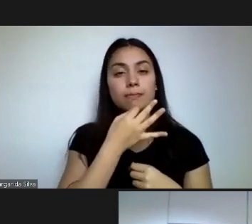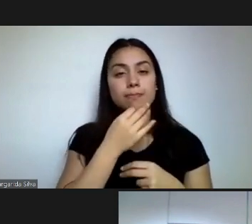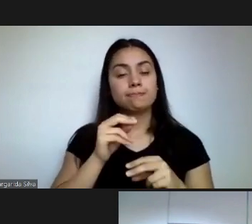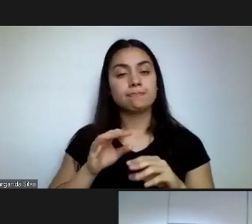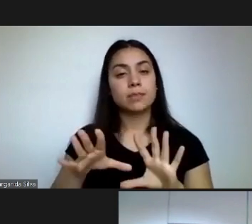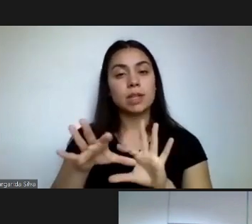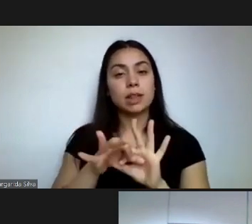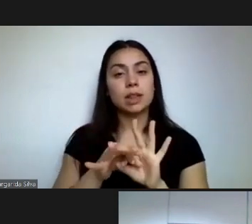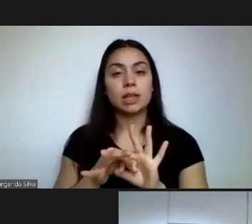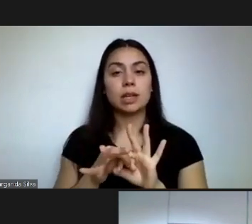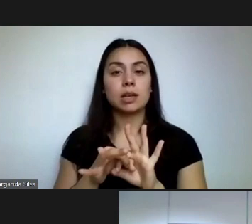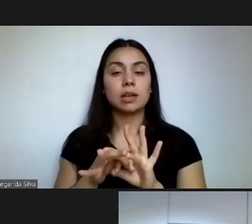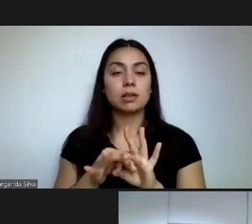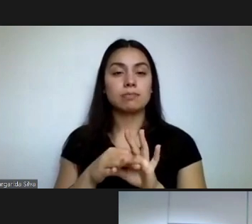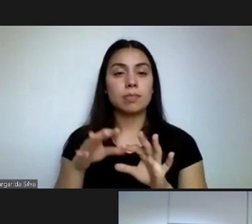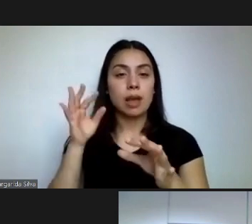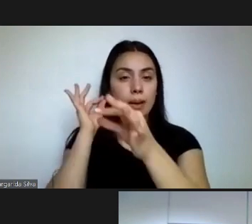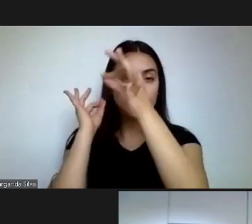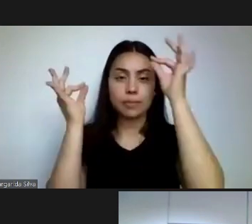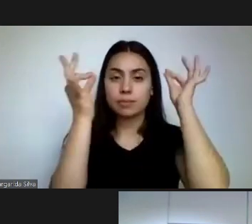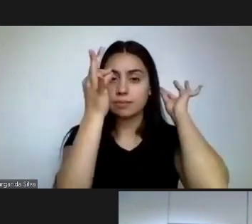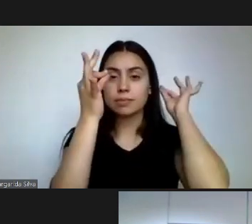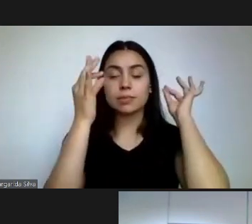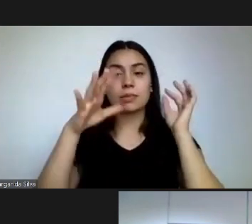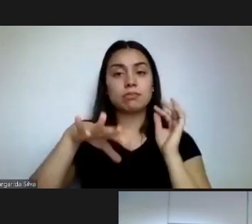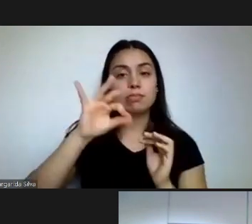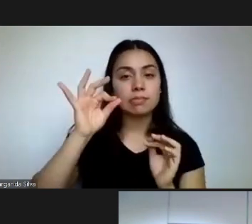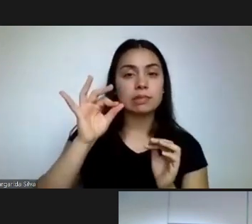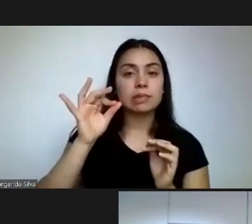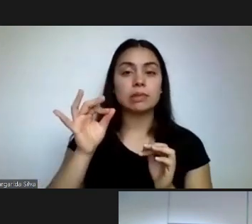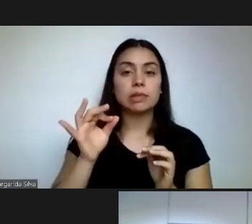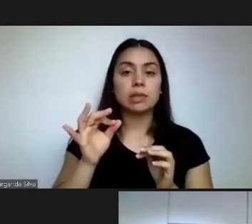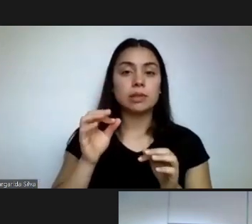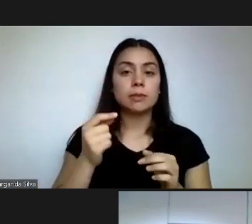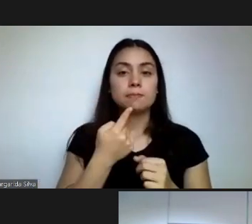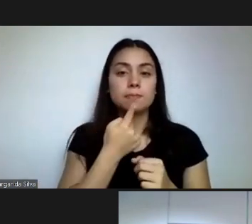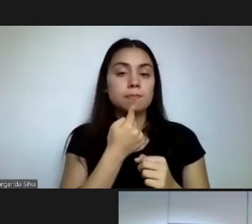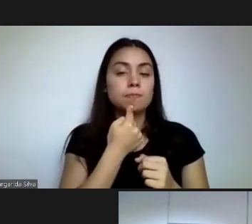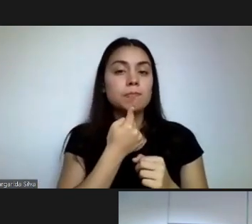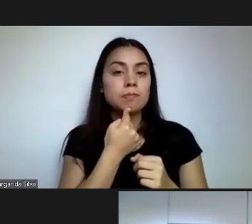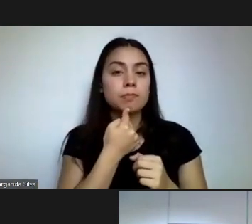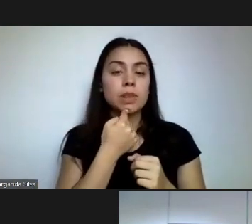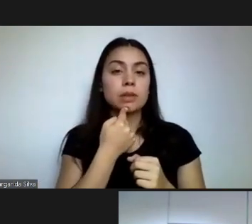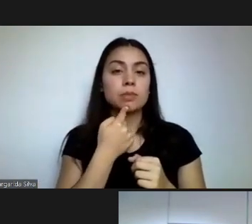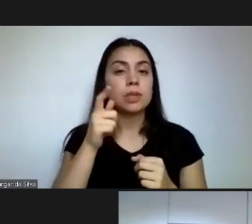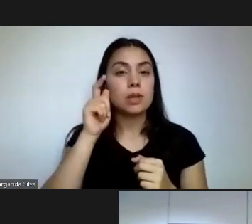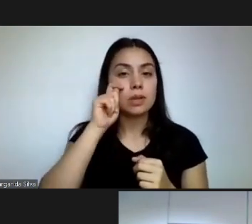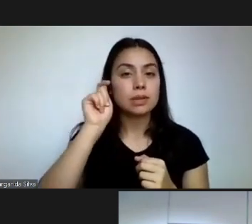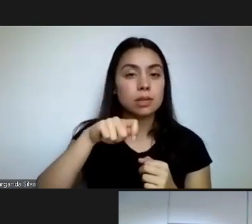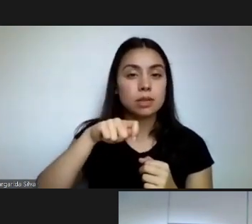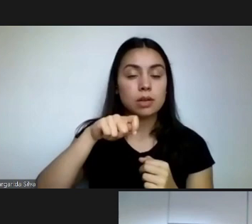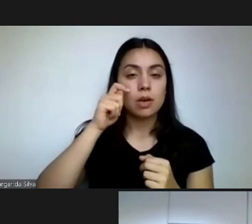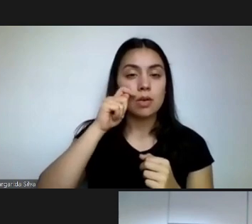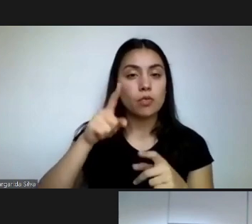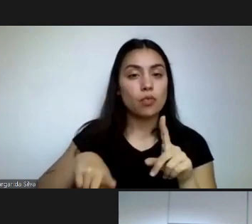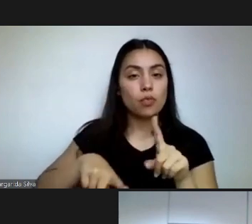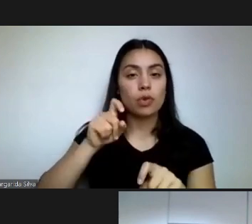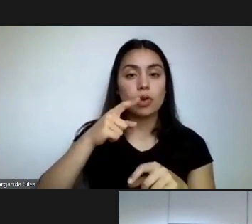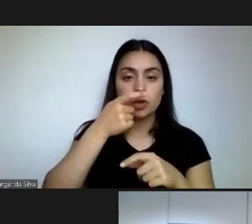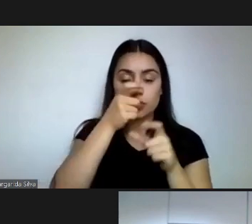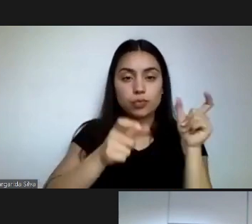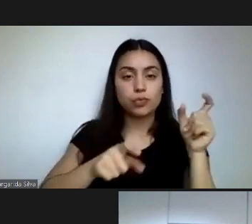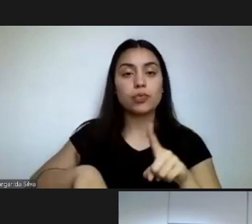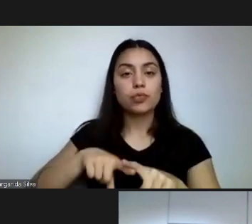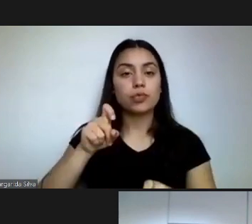empatia seletiva, se assim se pode dizer, do facto de haver uma distinção entre os refugiados agora ucranianos e de